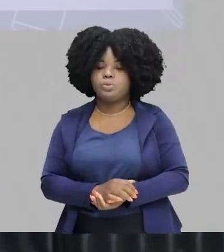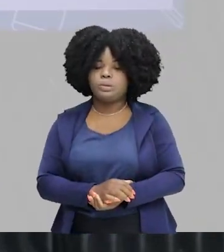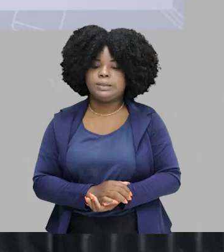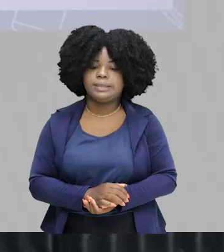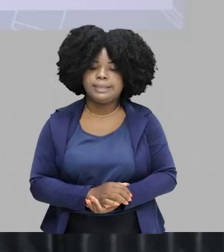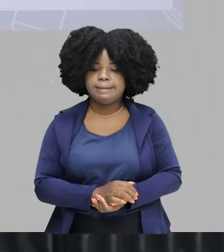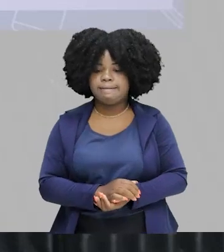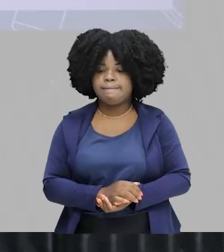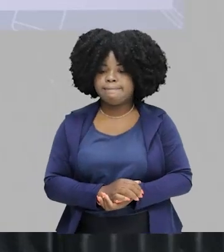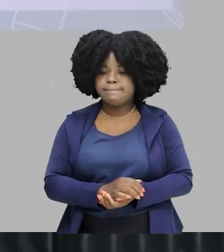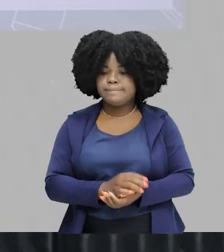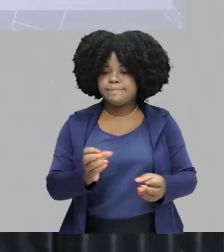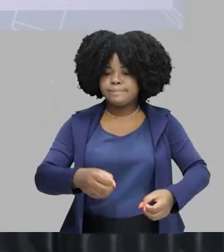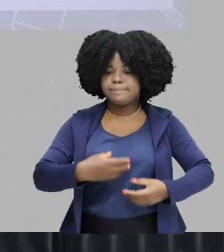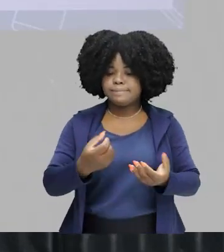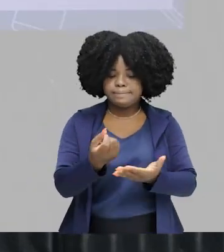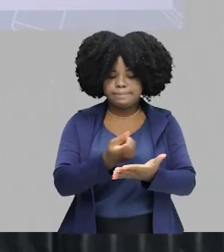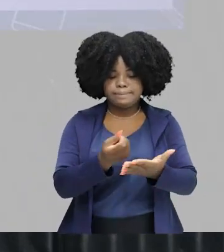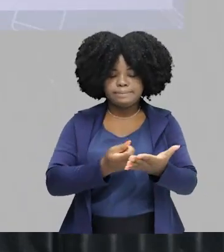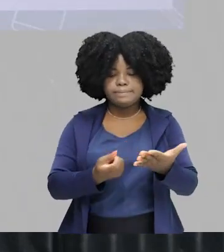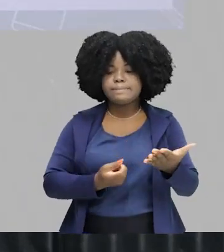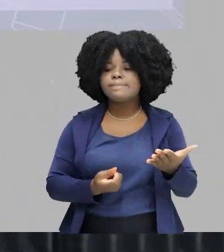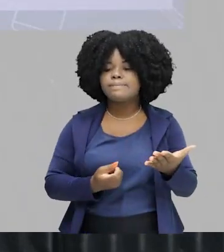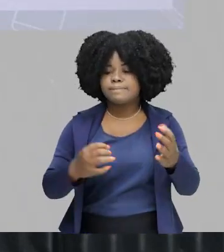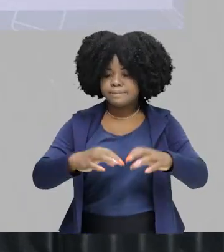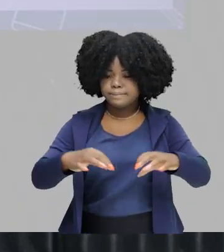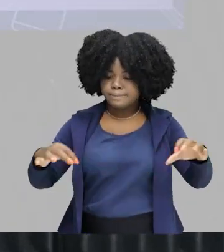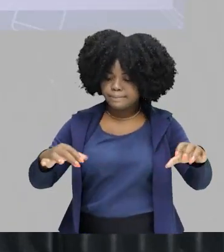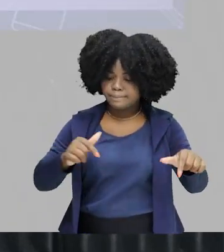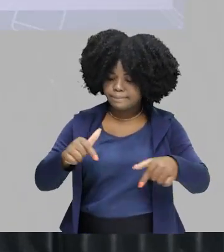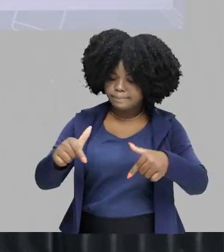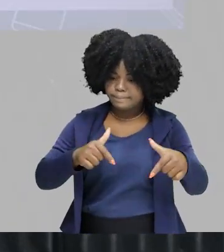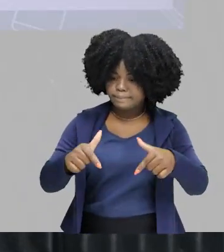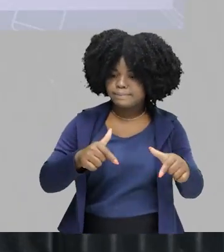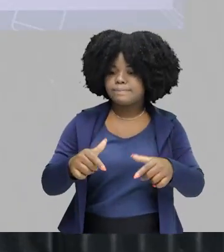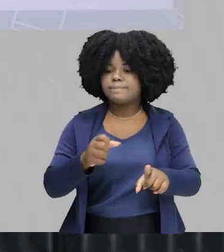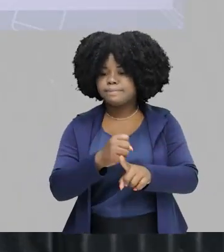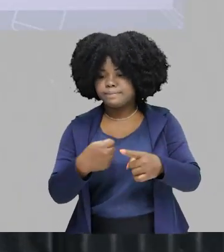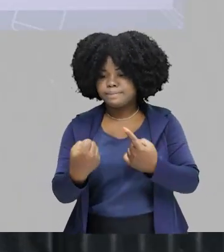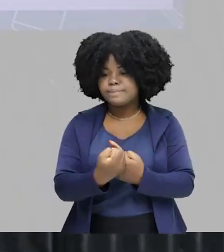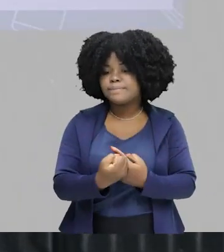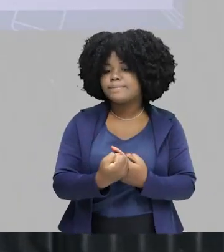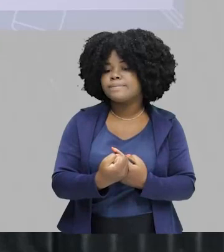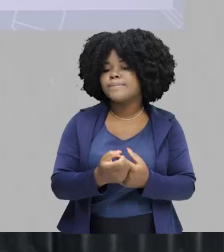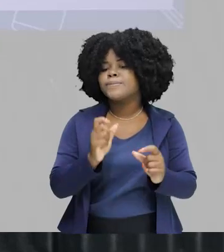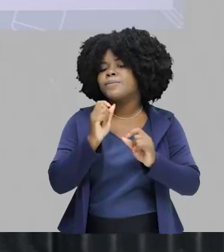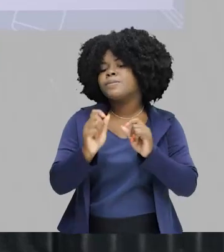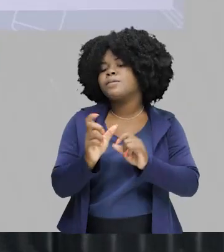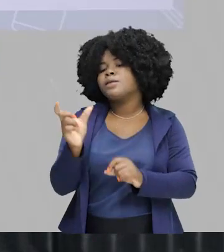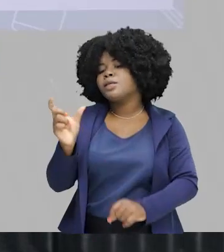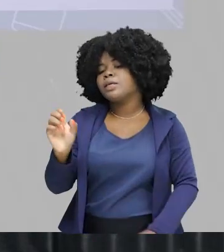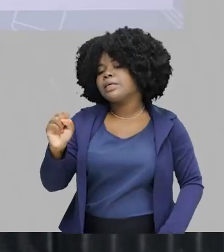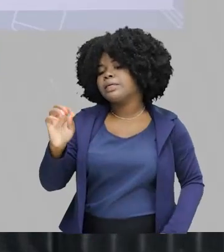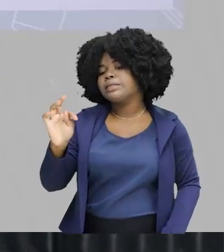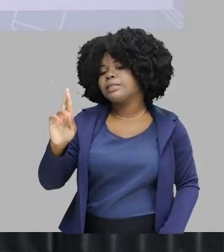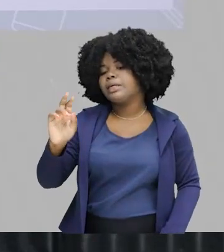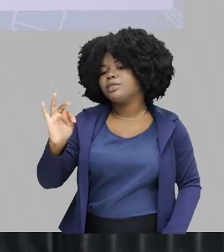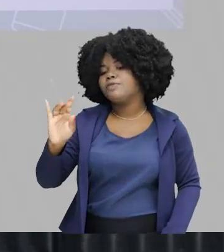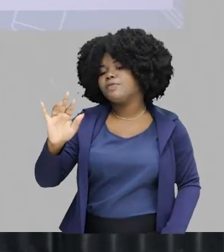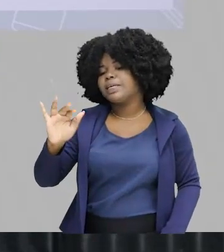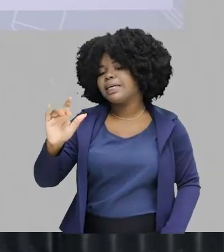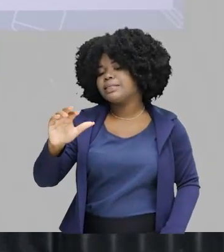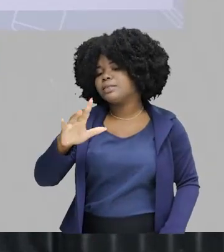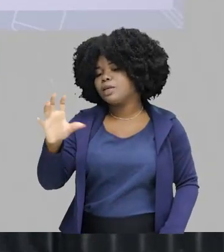Waldthwaite, escrevem que a estratificação social... Vamos lá, vamos relembrar. O que é estratificação